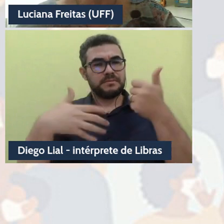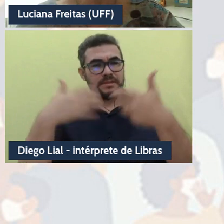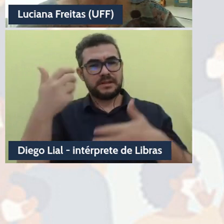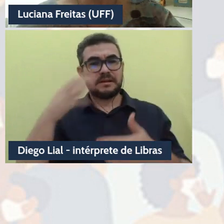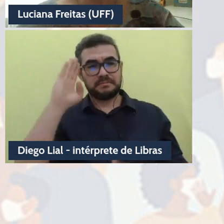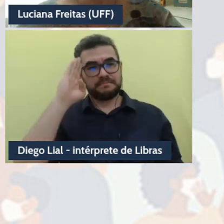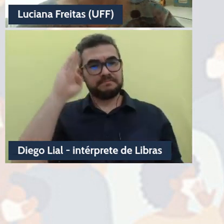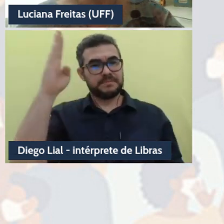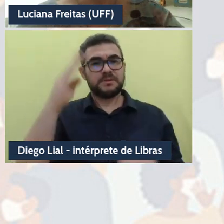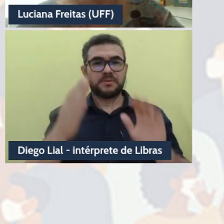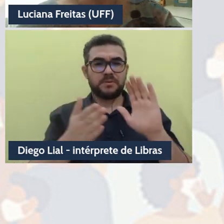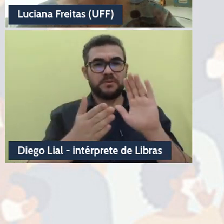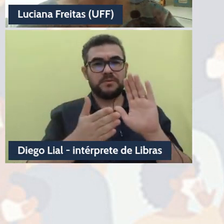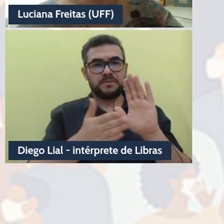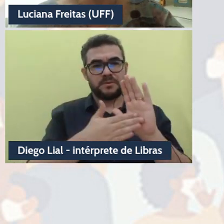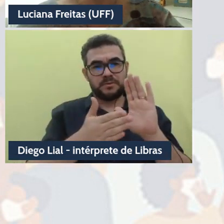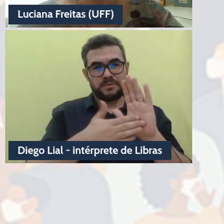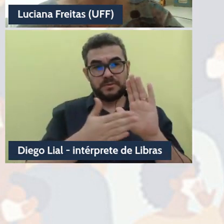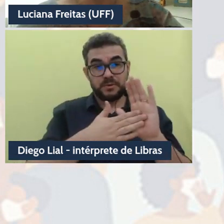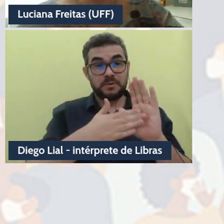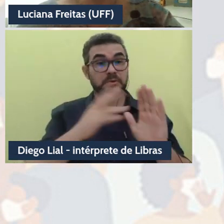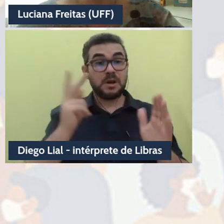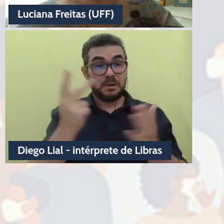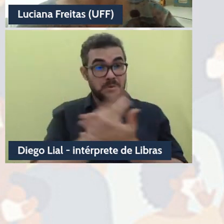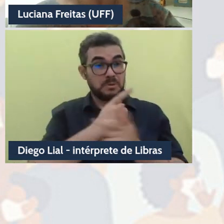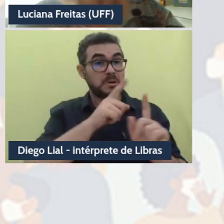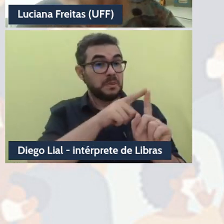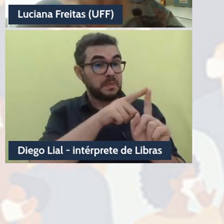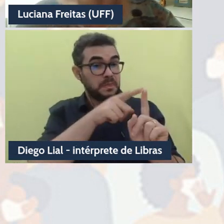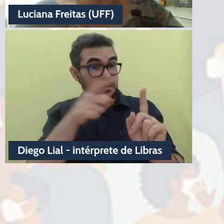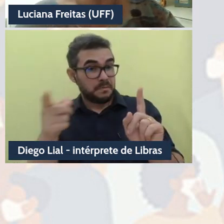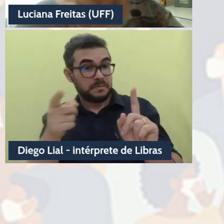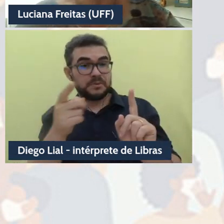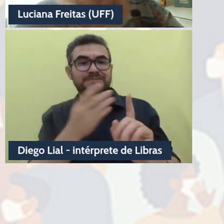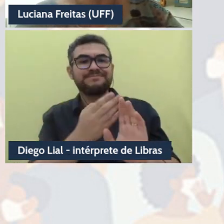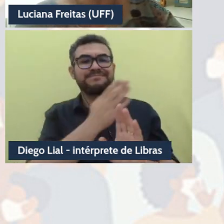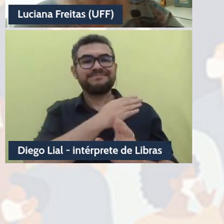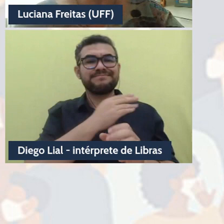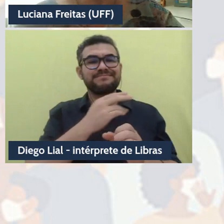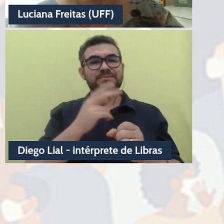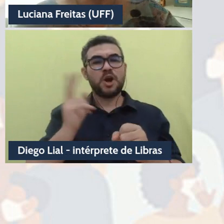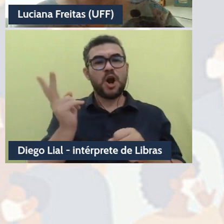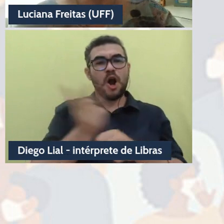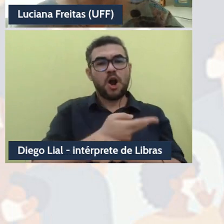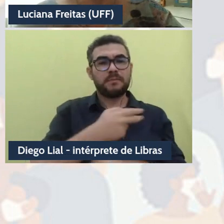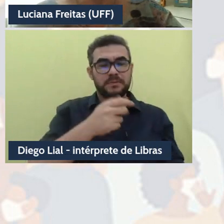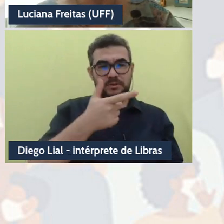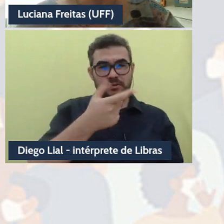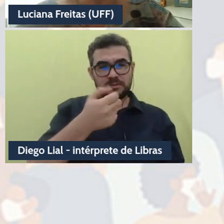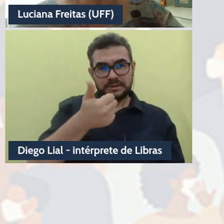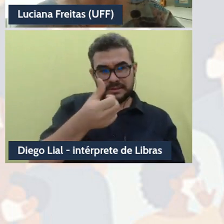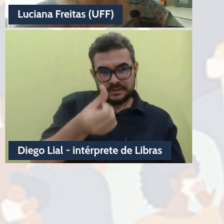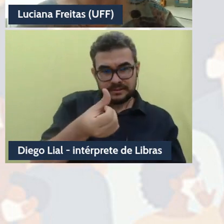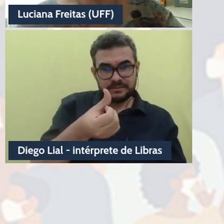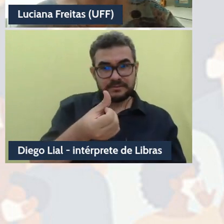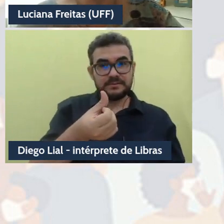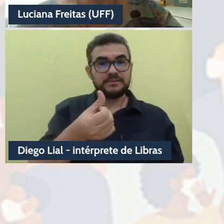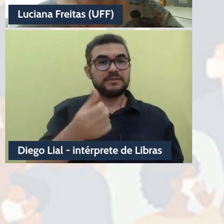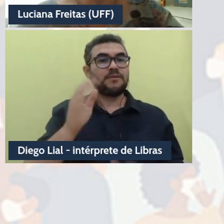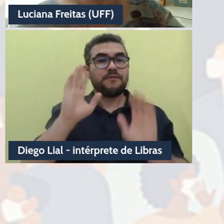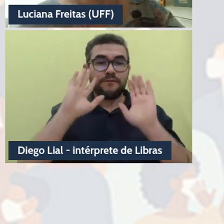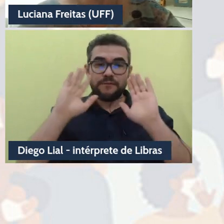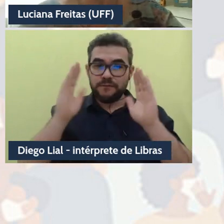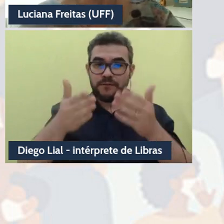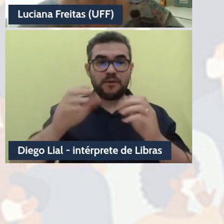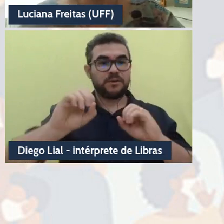no período posterior ao golpe parlamentar de 2016, tendo como foco os efeitos para a educação linguística,